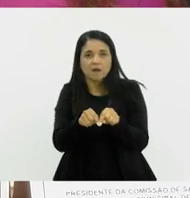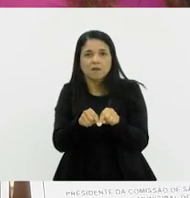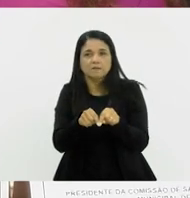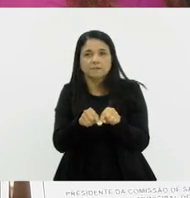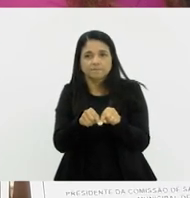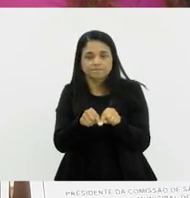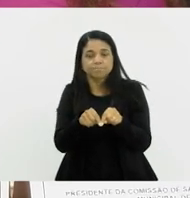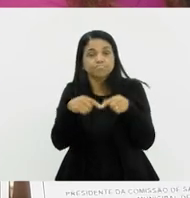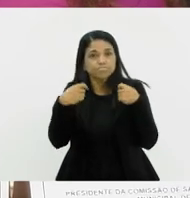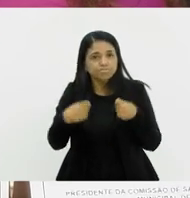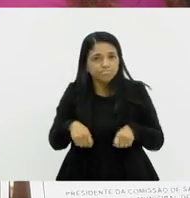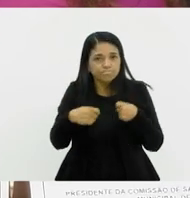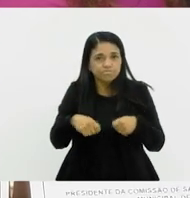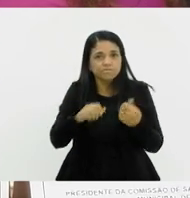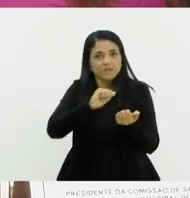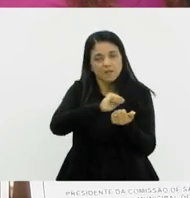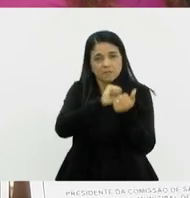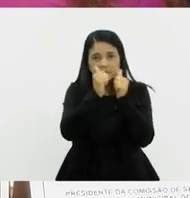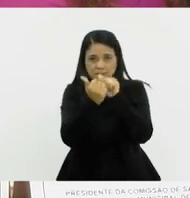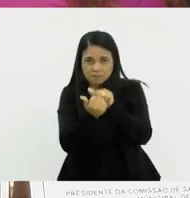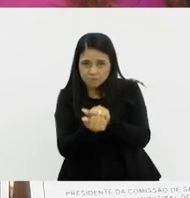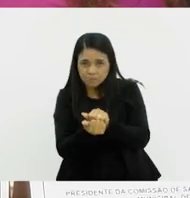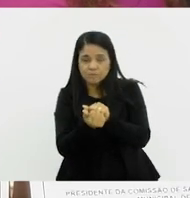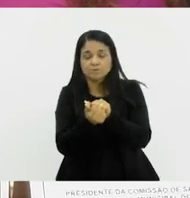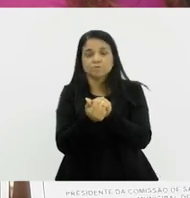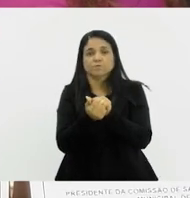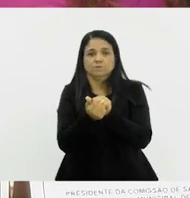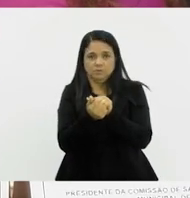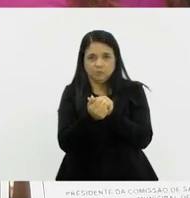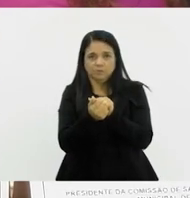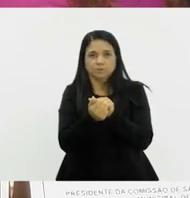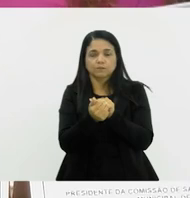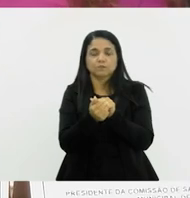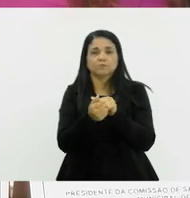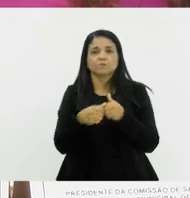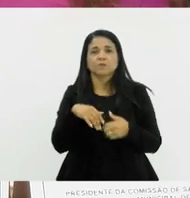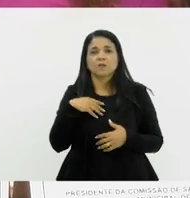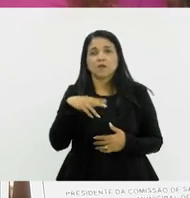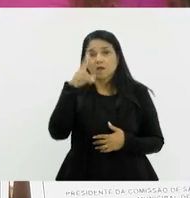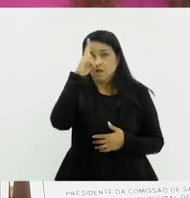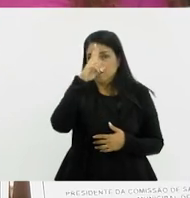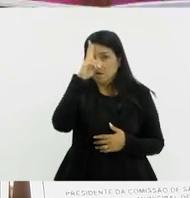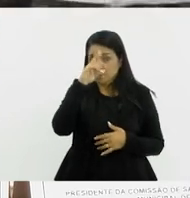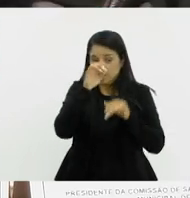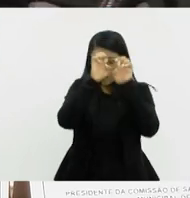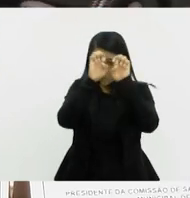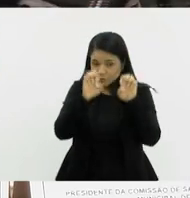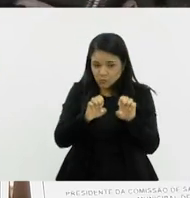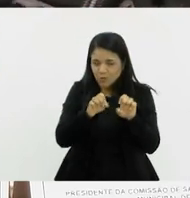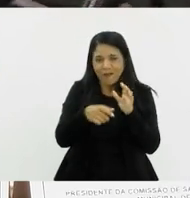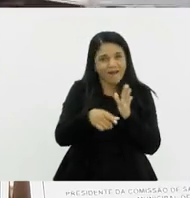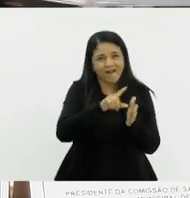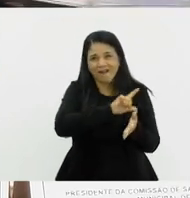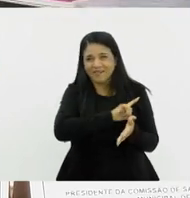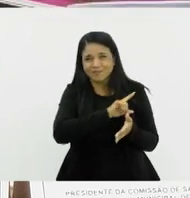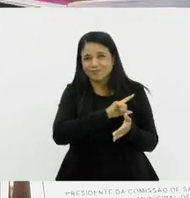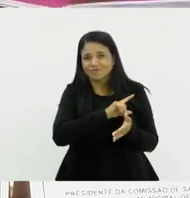Havia necessidade de uma readequação, sempre lembrando, eu reforço sempre isso, a estrutura não era uma estrutura